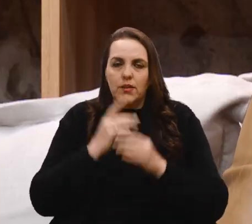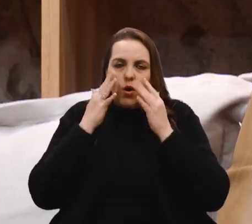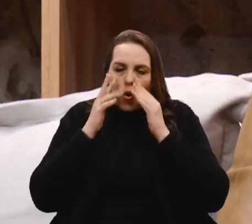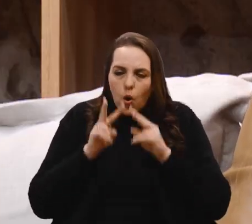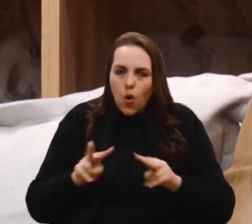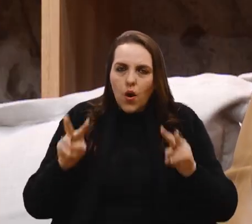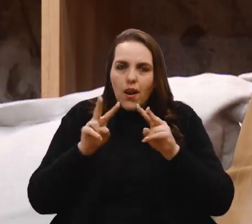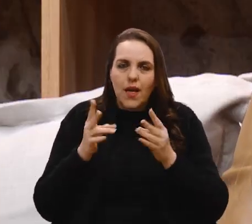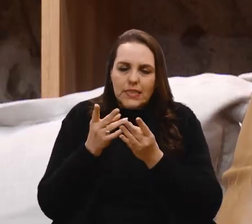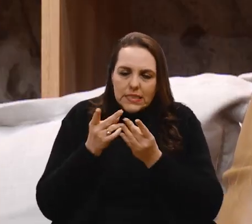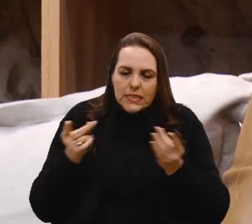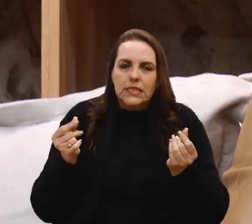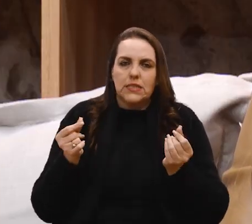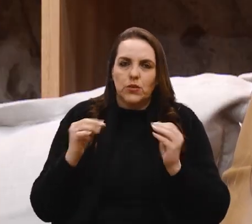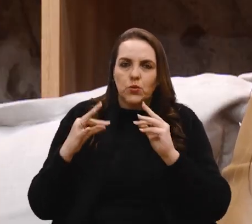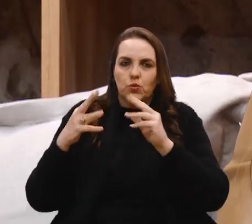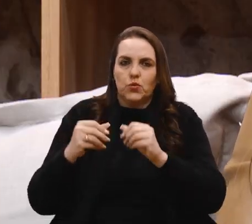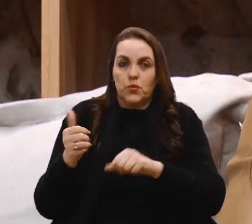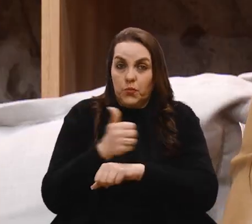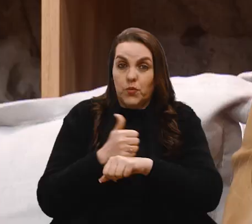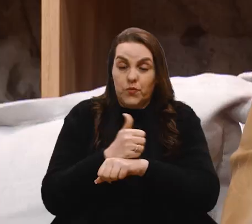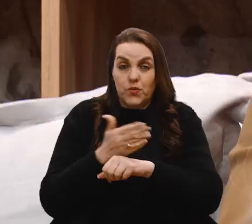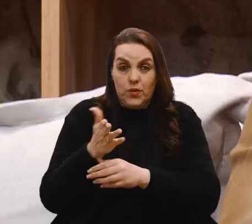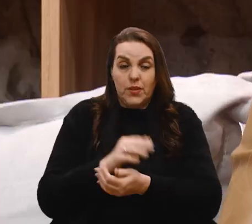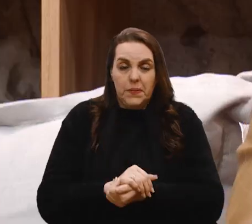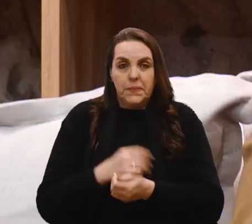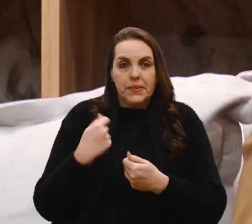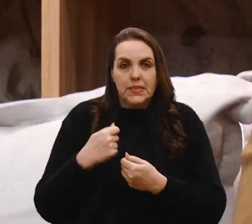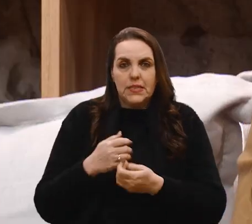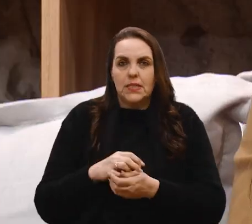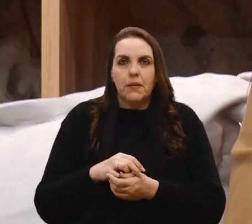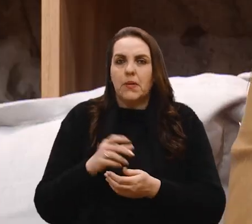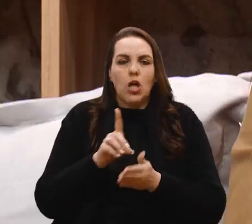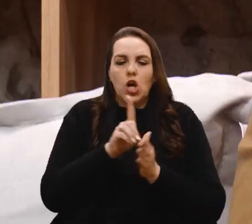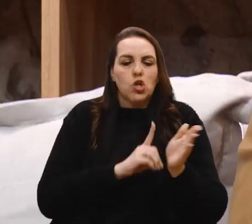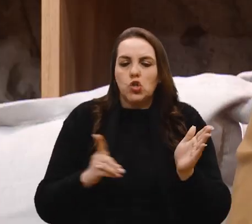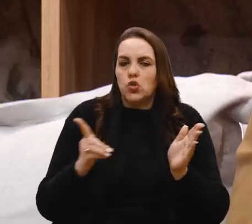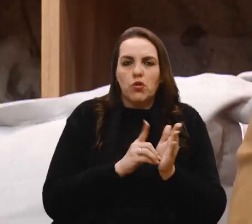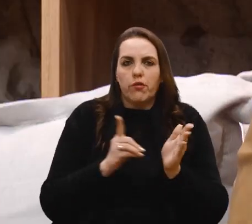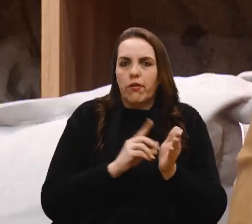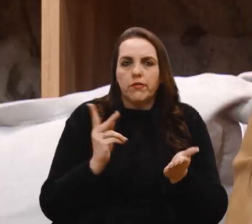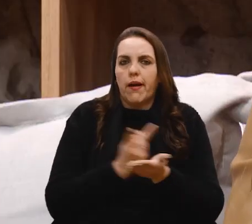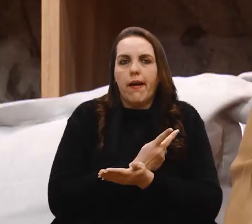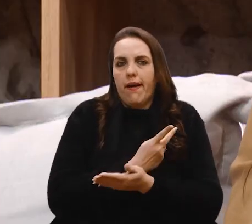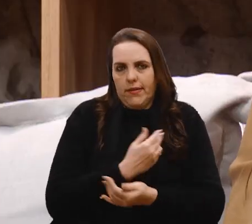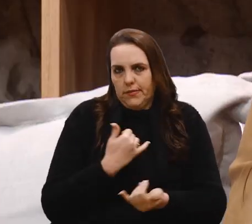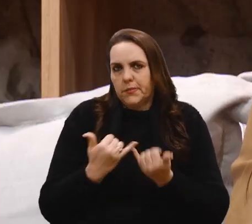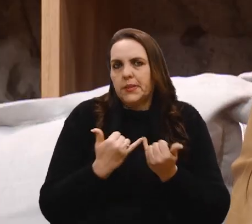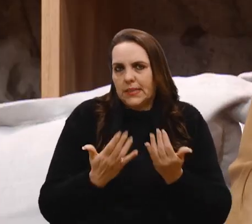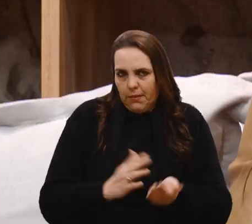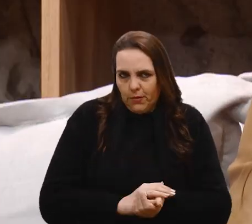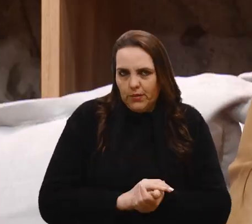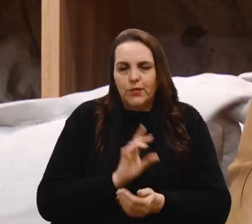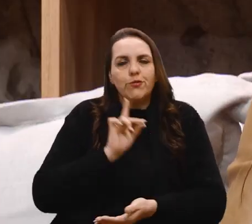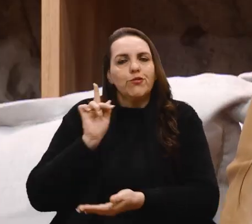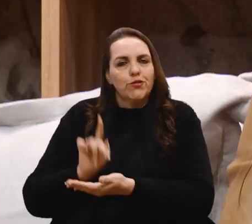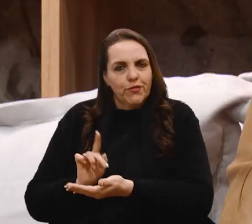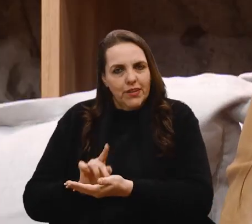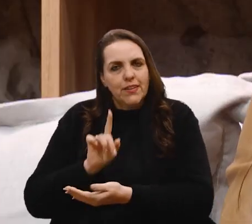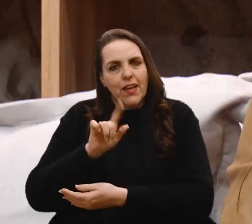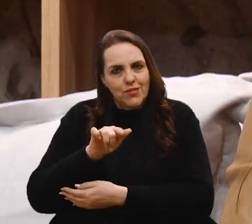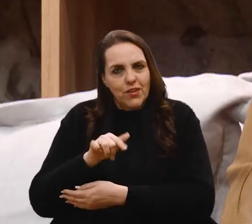todo sensível, né? Do profissional. Inclusive, para não sair dando um diagnóstico que não é, né? Então, realmente, é